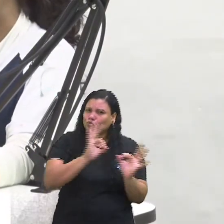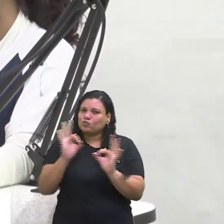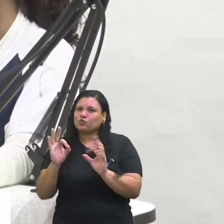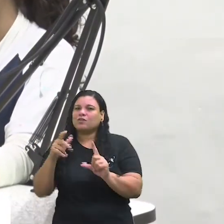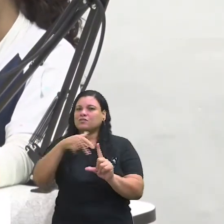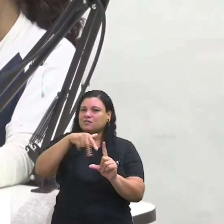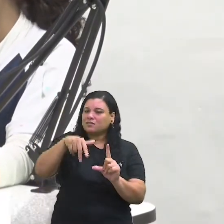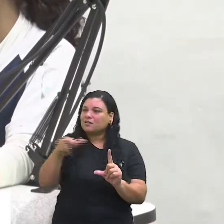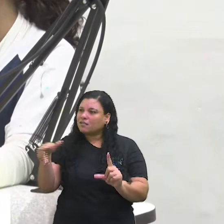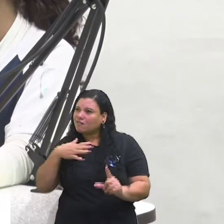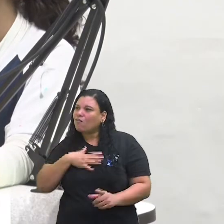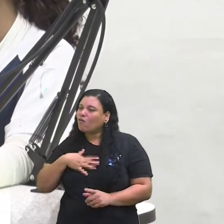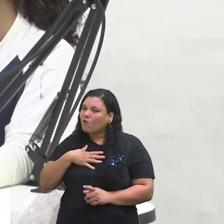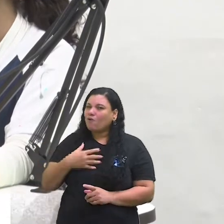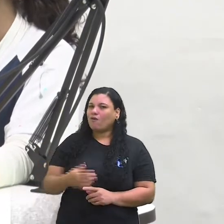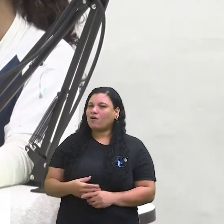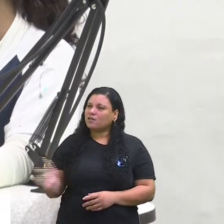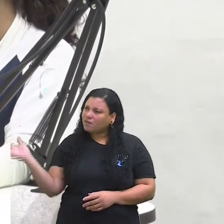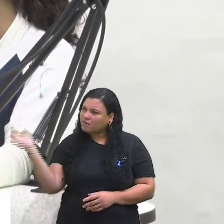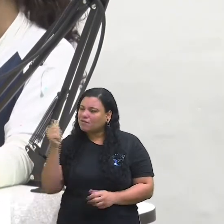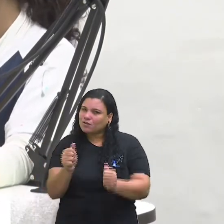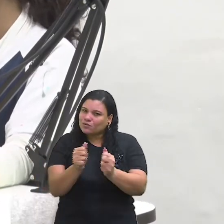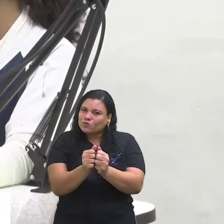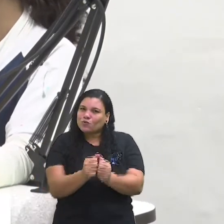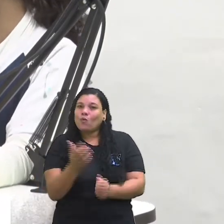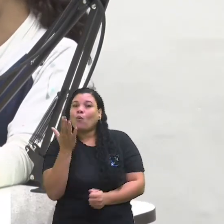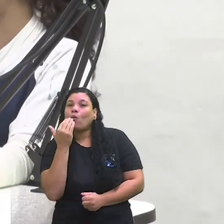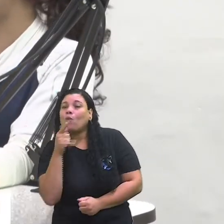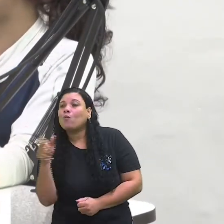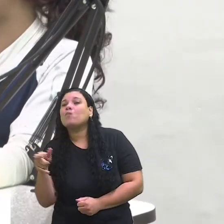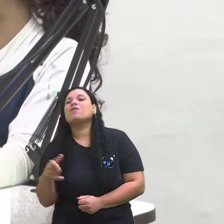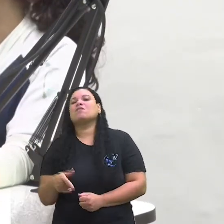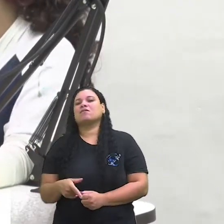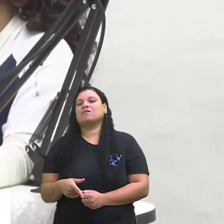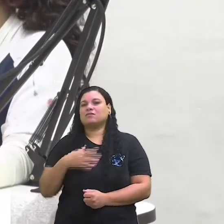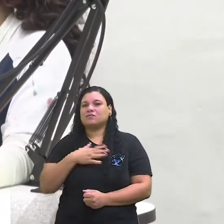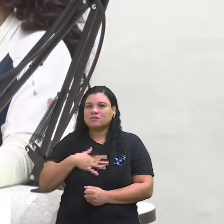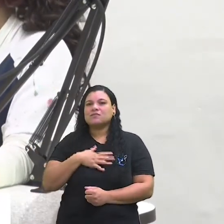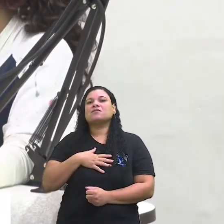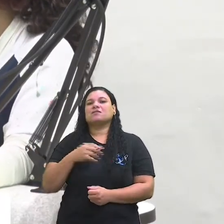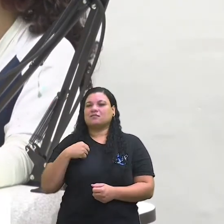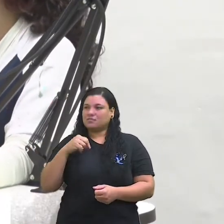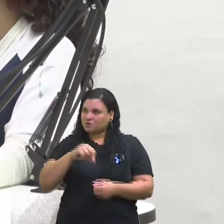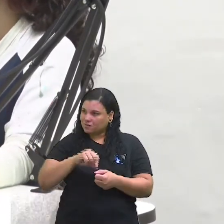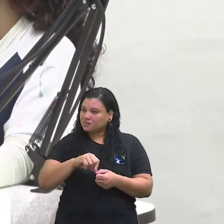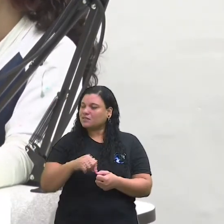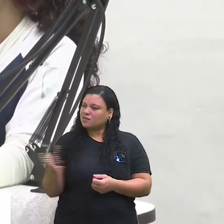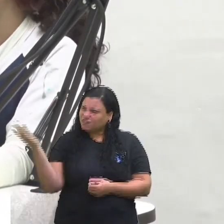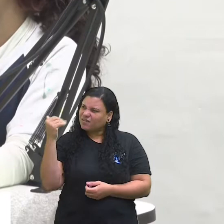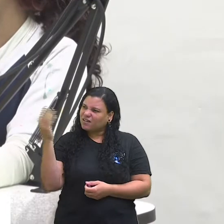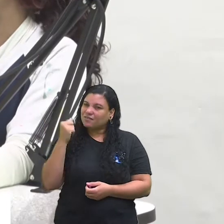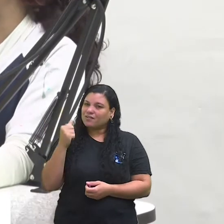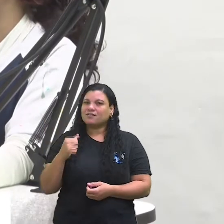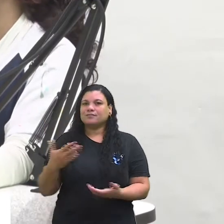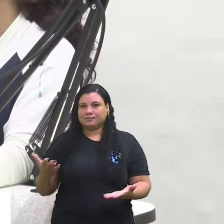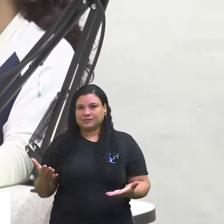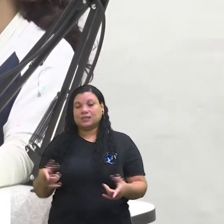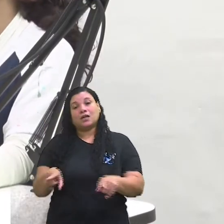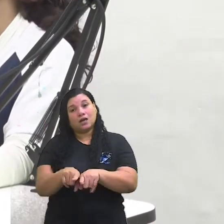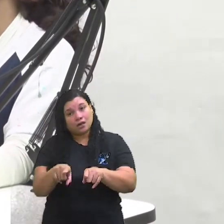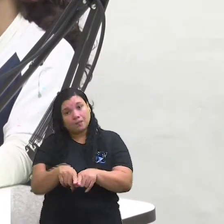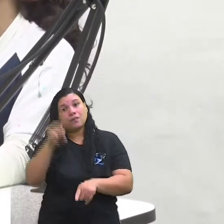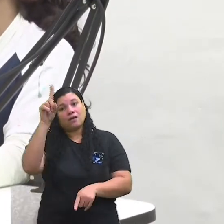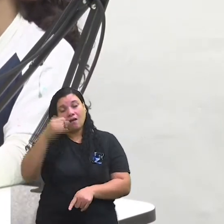tudo, não é? Ai, ai. É, assim, né? Como você citou a parábola do filho pródigo, é uma coisa